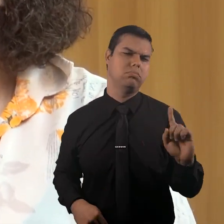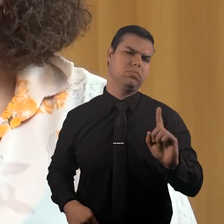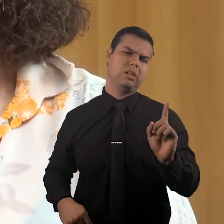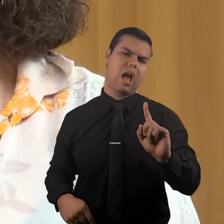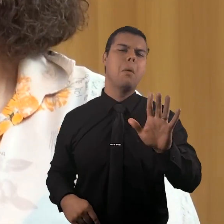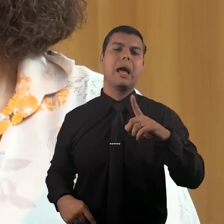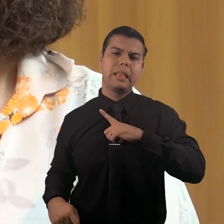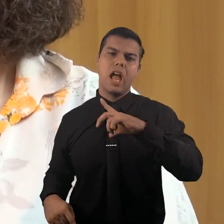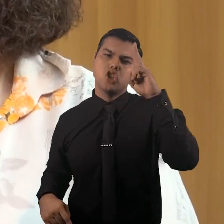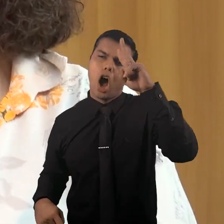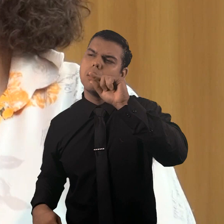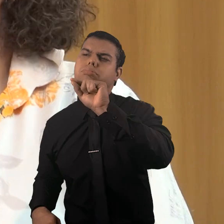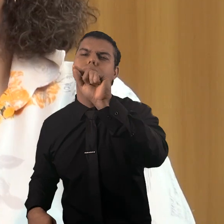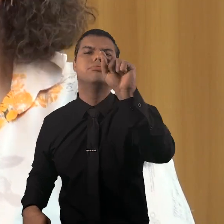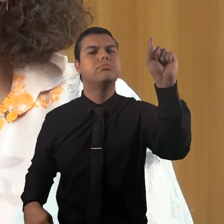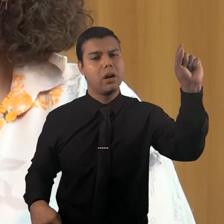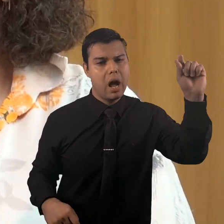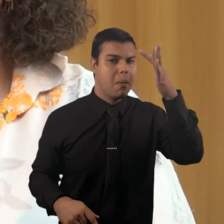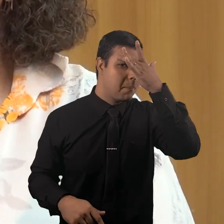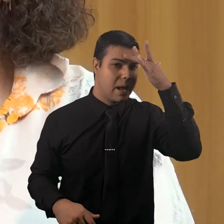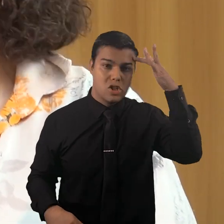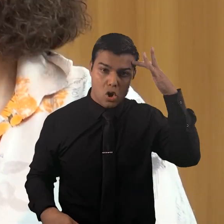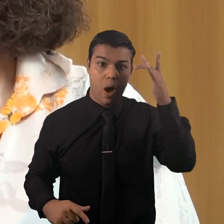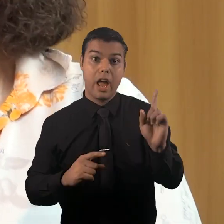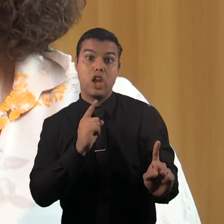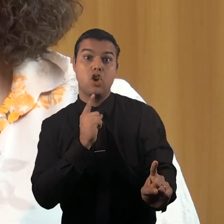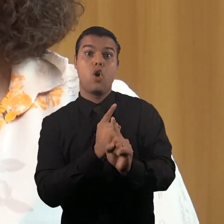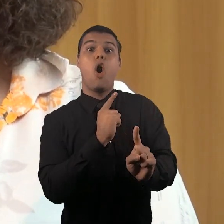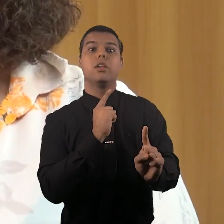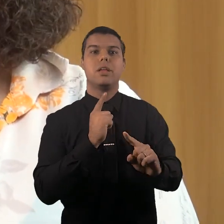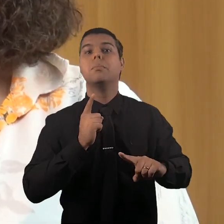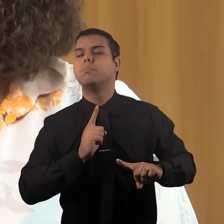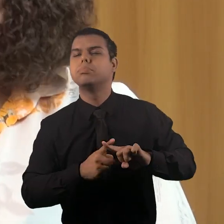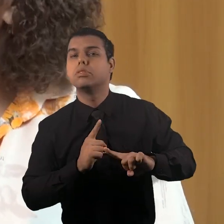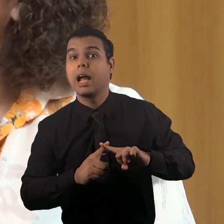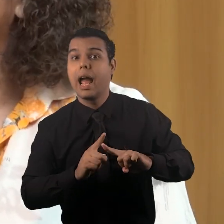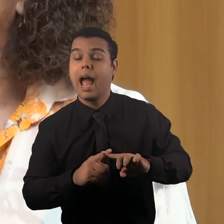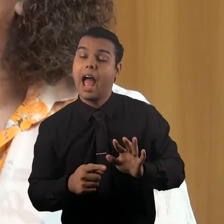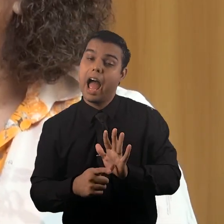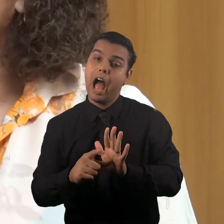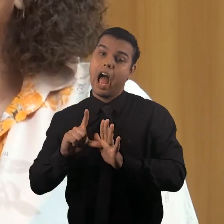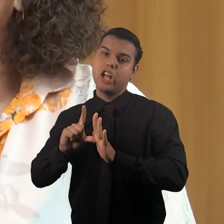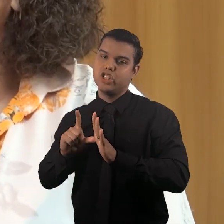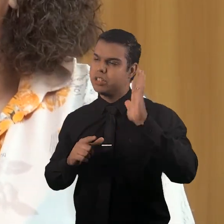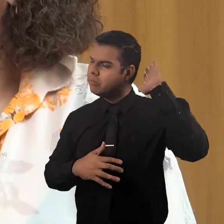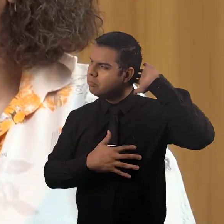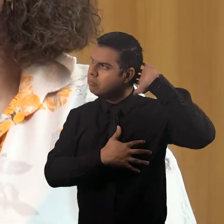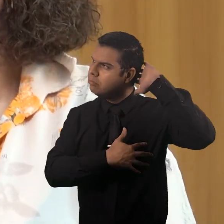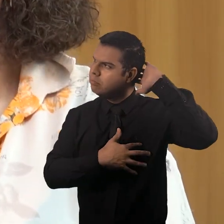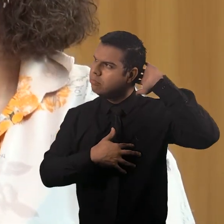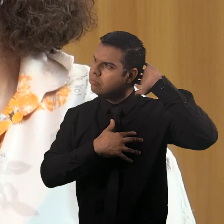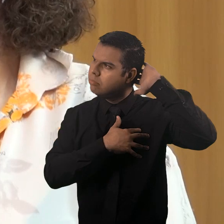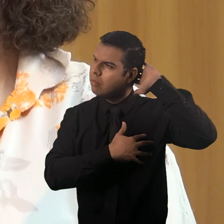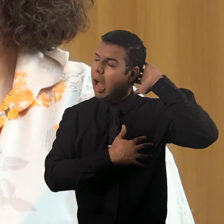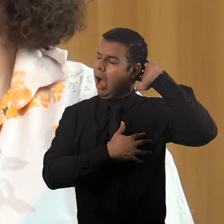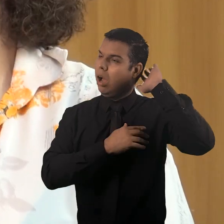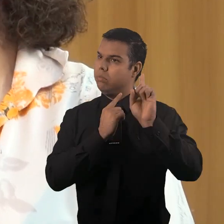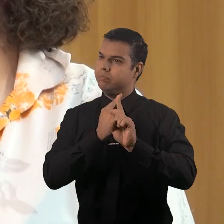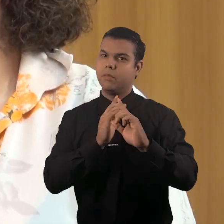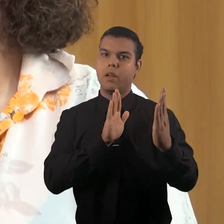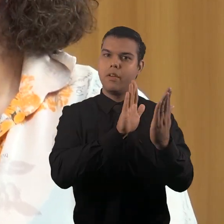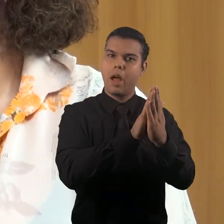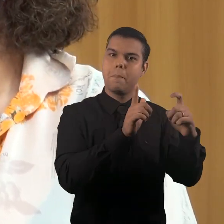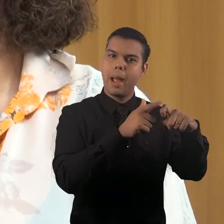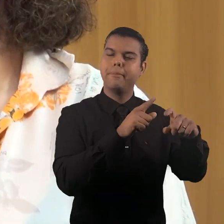de casos de pessoas que sofrem o seu diagnóstico exatamente porque perceberam, palparam. Agora, os tumores que já